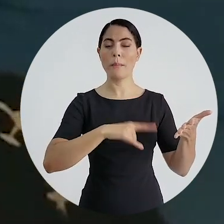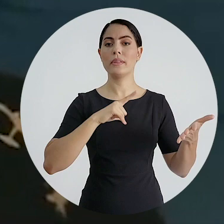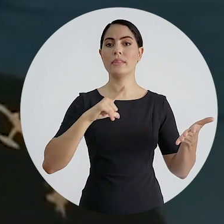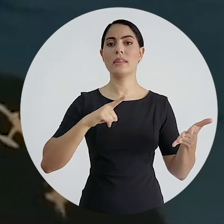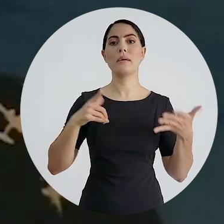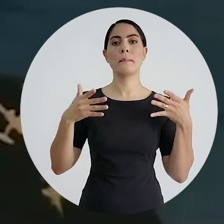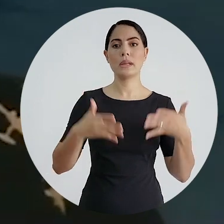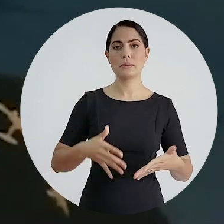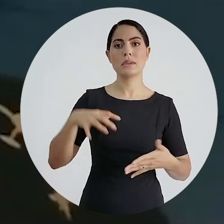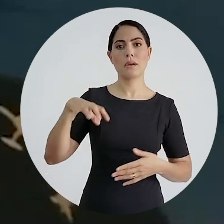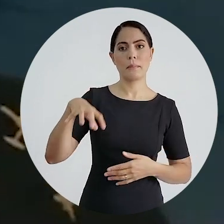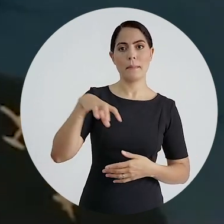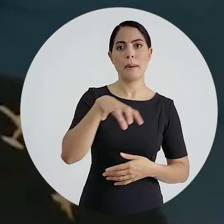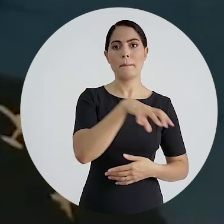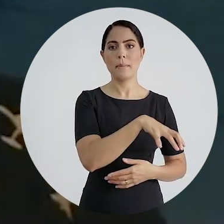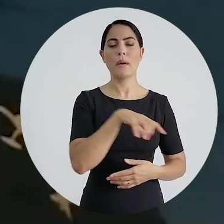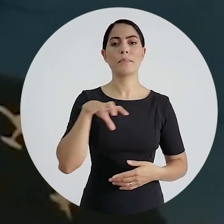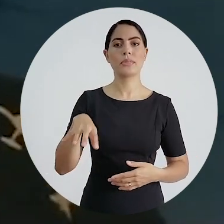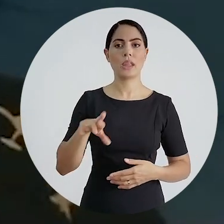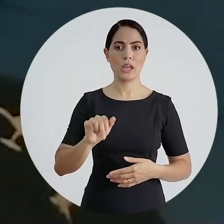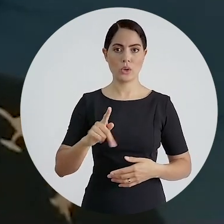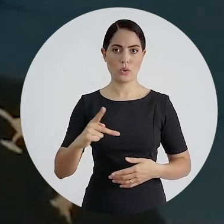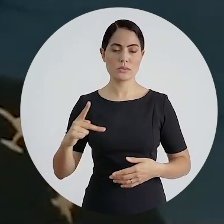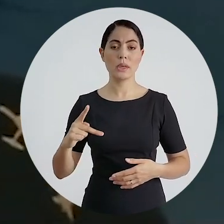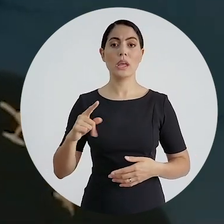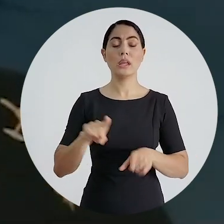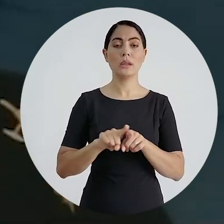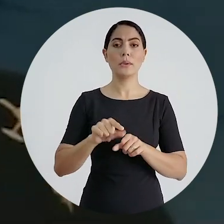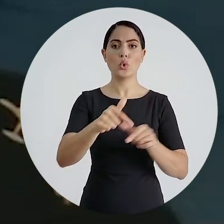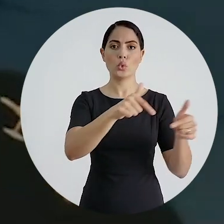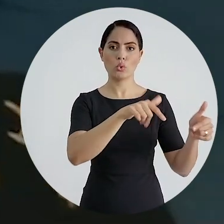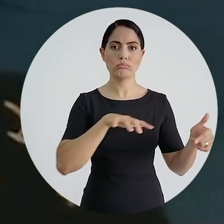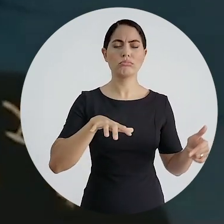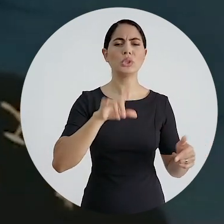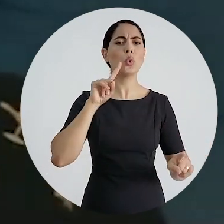participação da RENOSP e de outras entidades da sociedade civil.